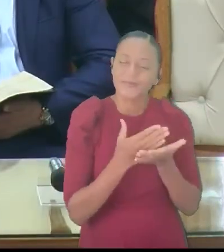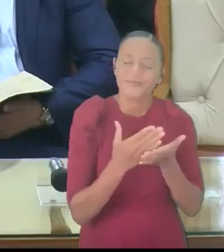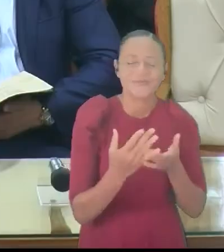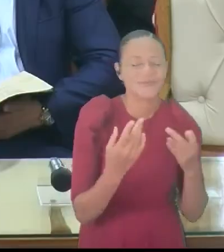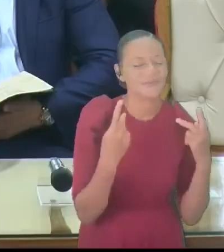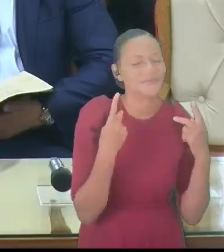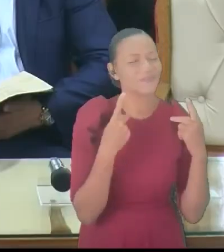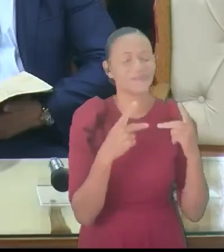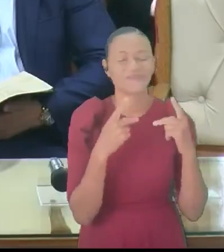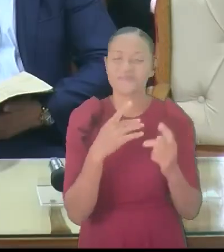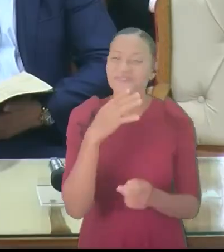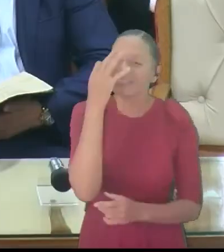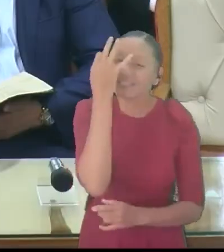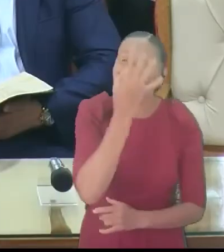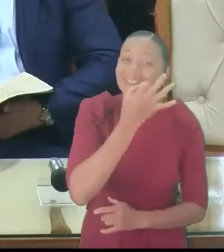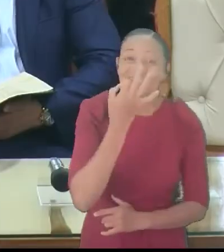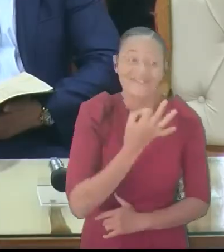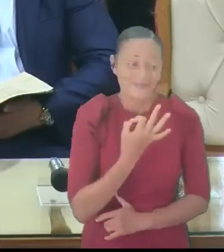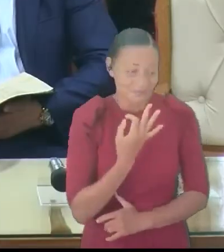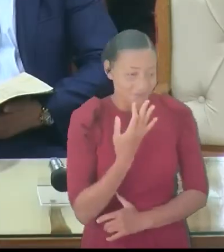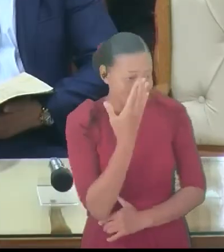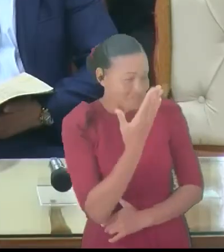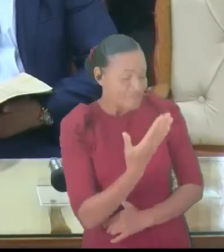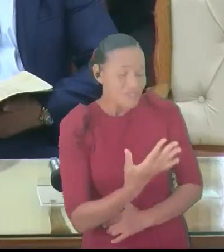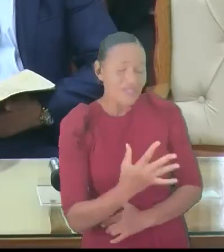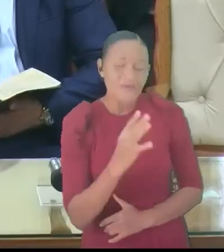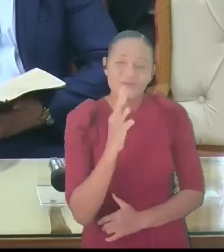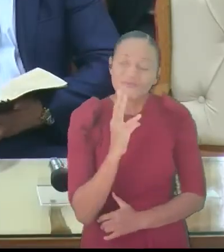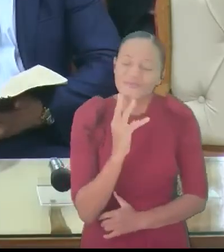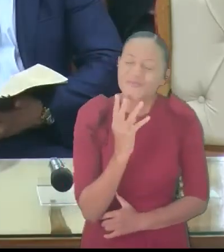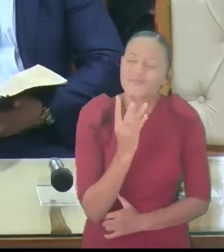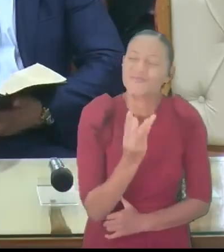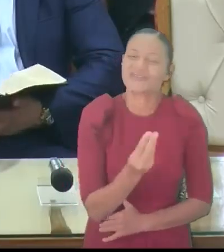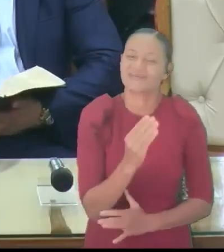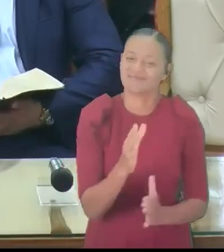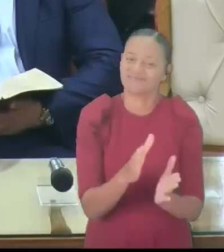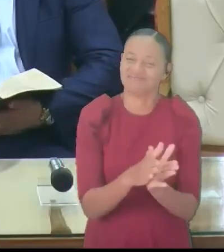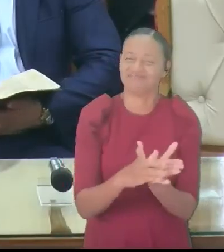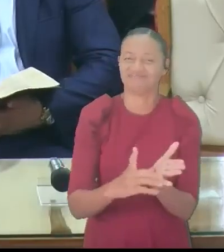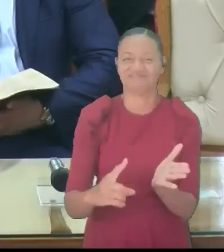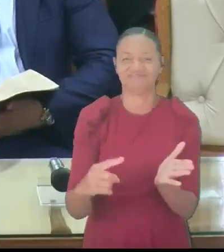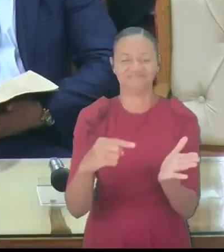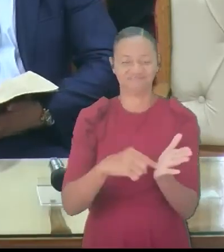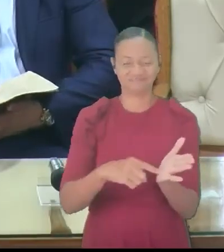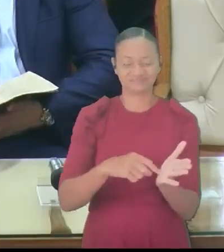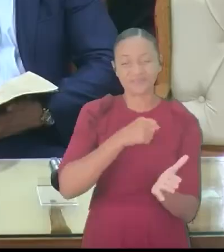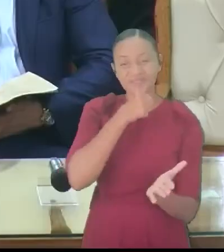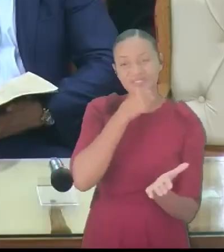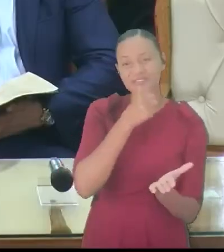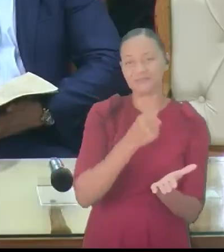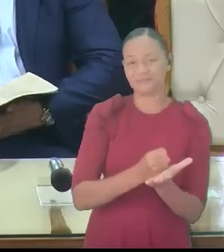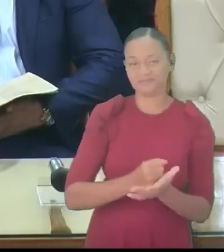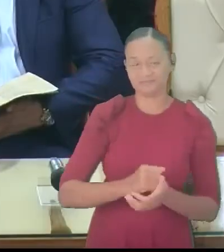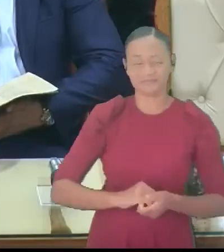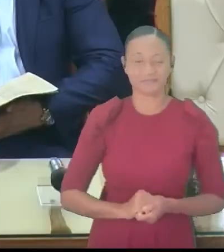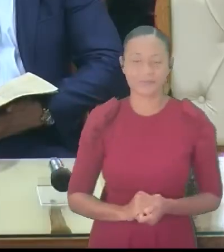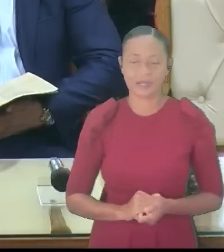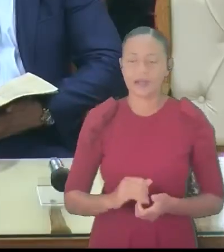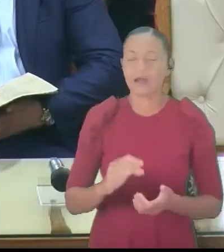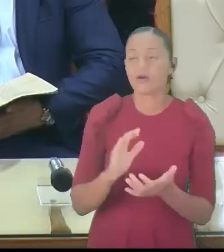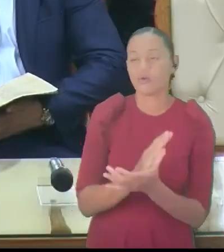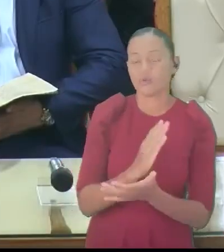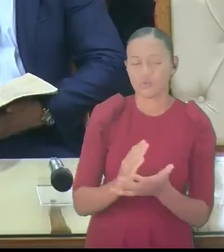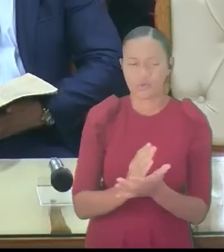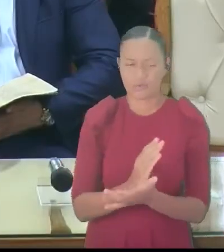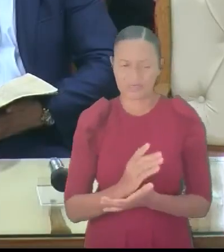é o conhecimento de Pedro das sagradas escrituras do Antigo Testamento. Alguém disse que Pedro